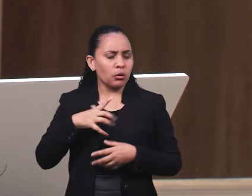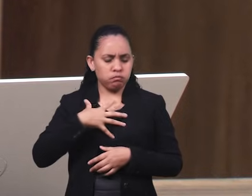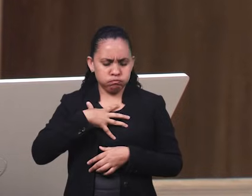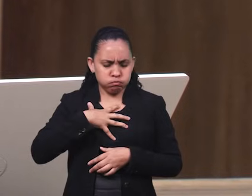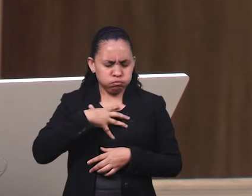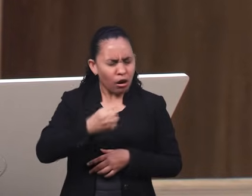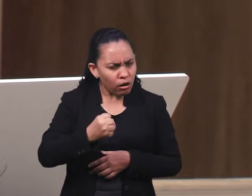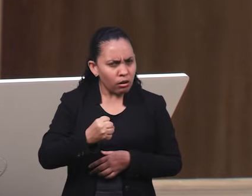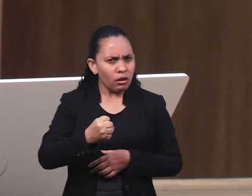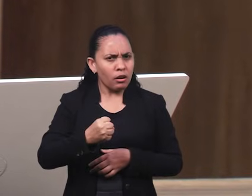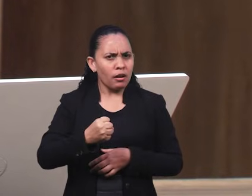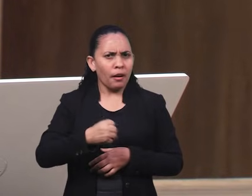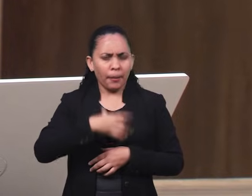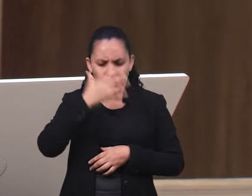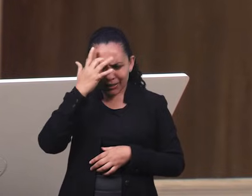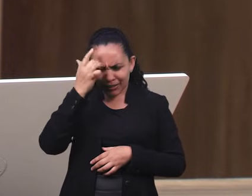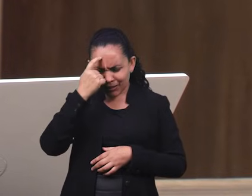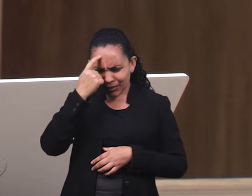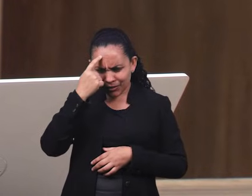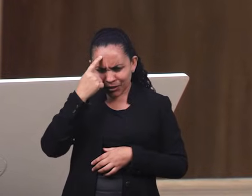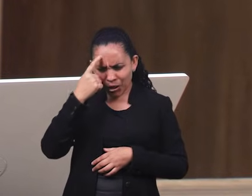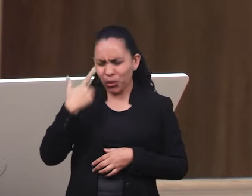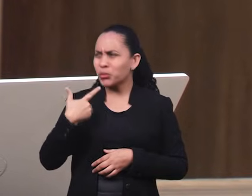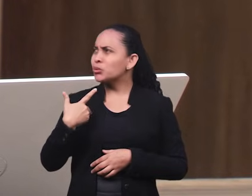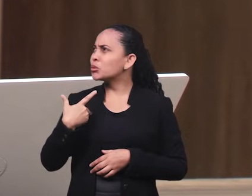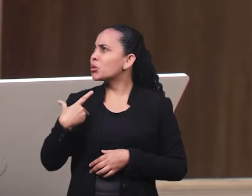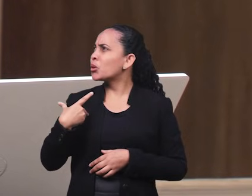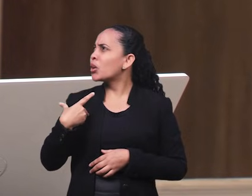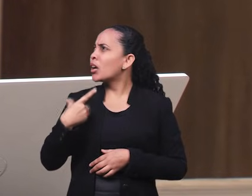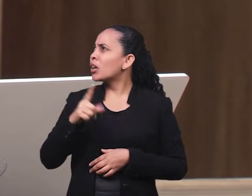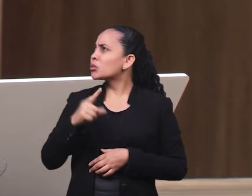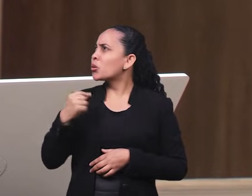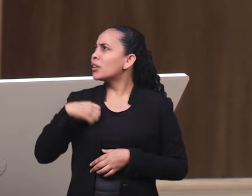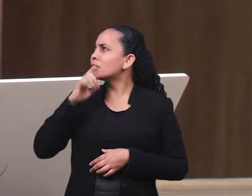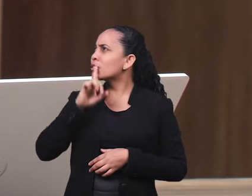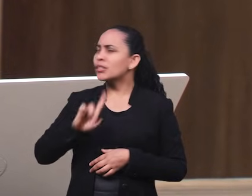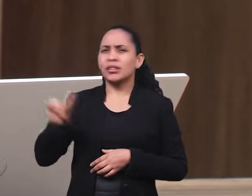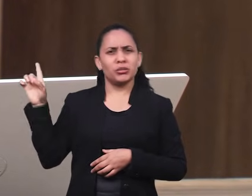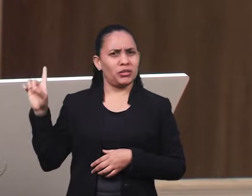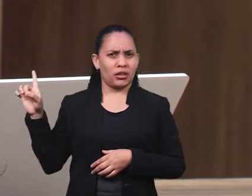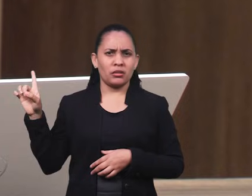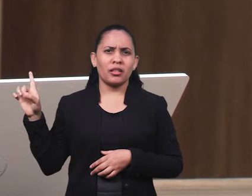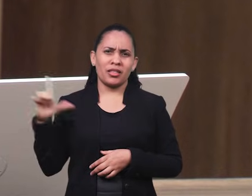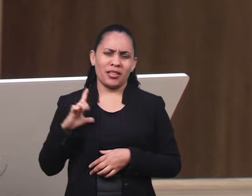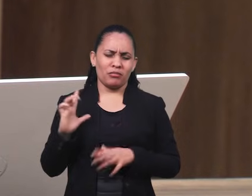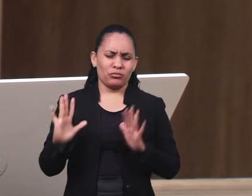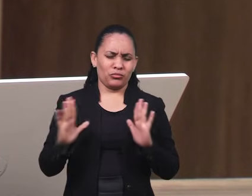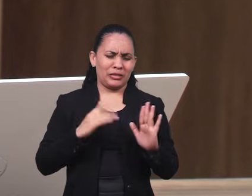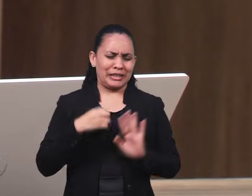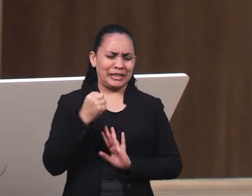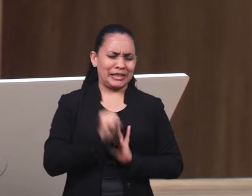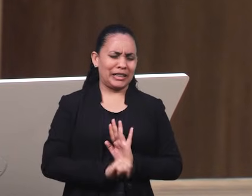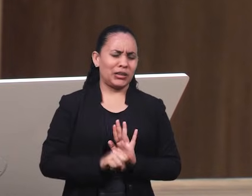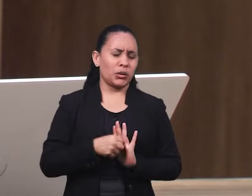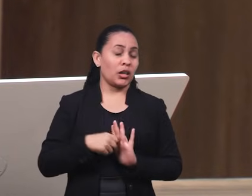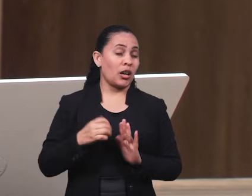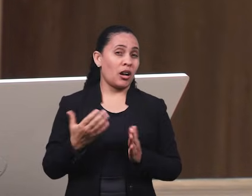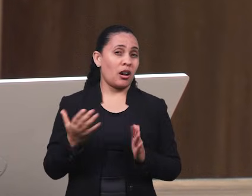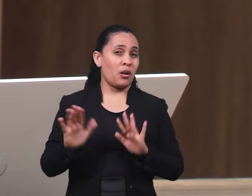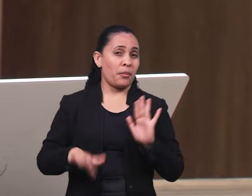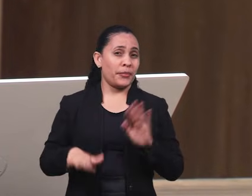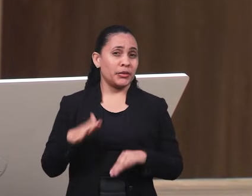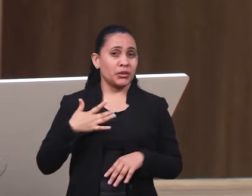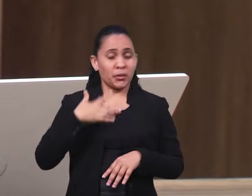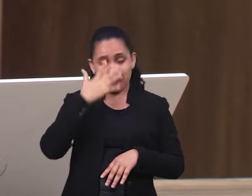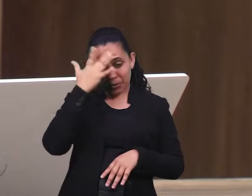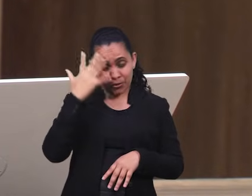tiraram sua vida pensando que não eram escolhidos de Deus, né? Então, isso trouxe um drama muito grande nos séculos, em muitas pessoas,